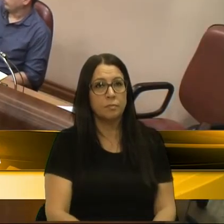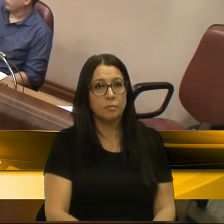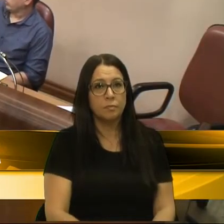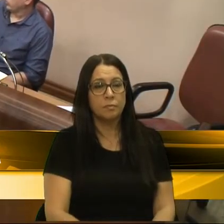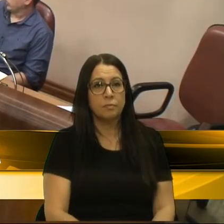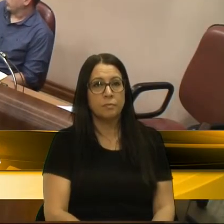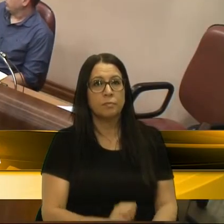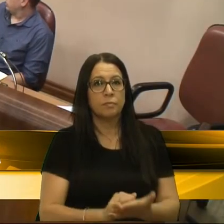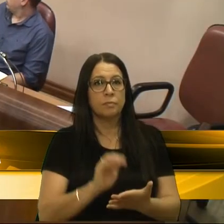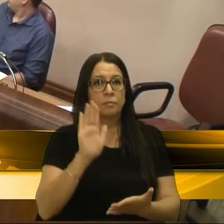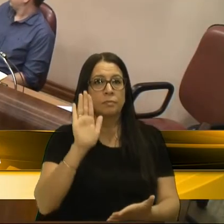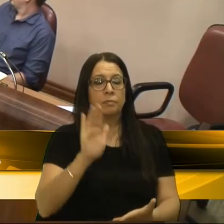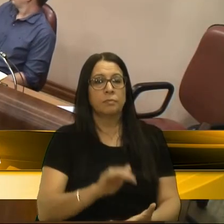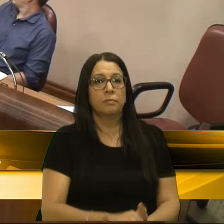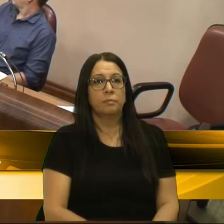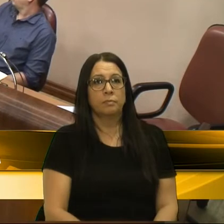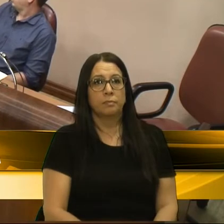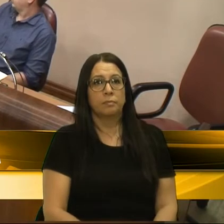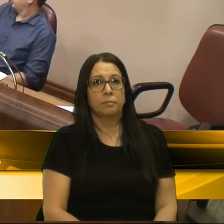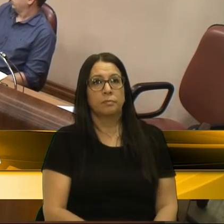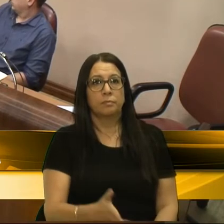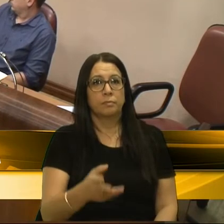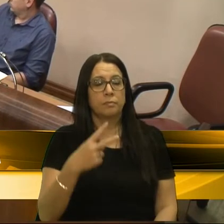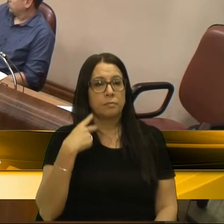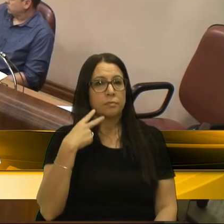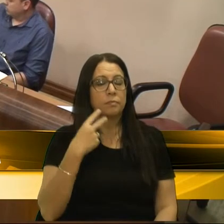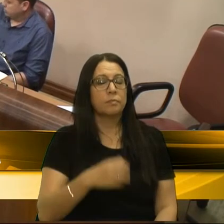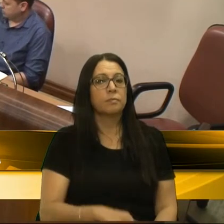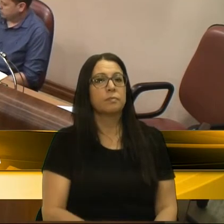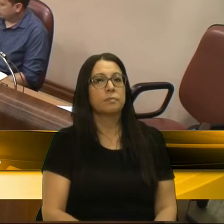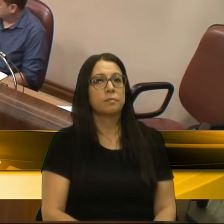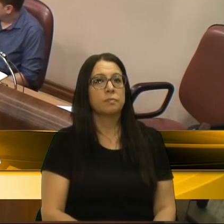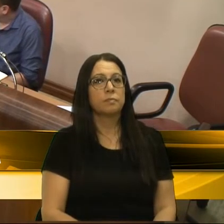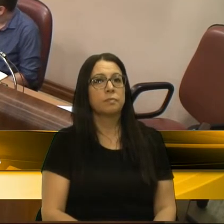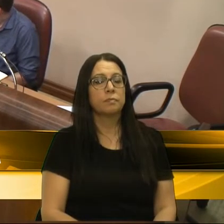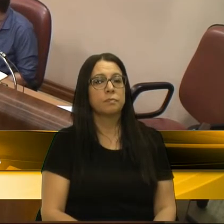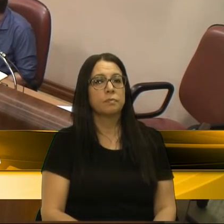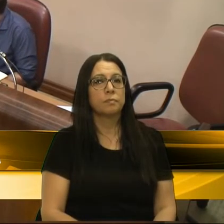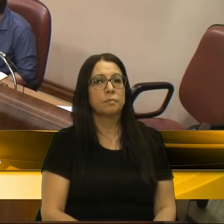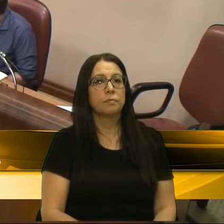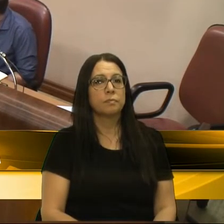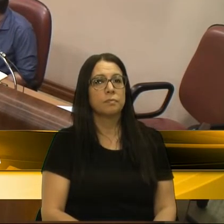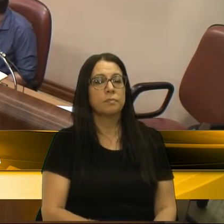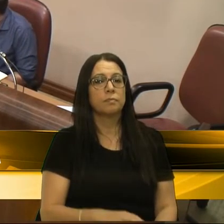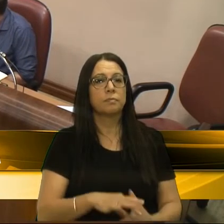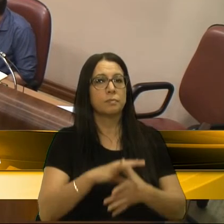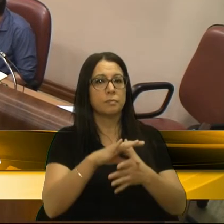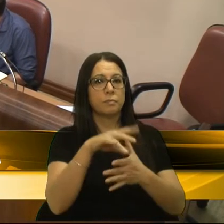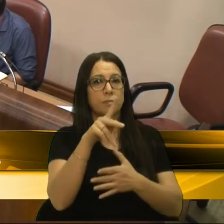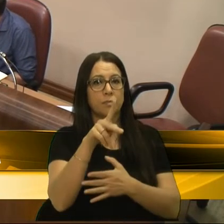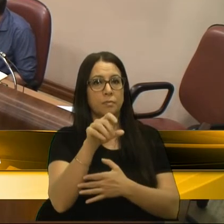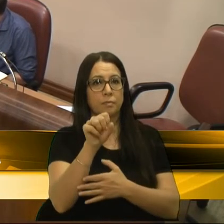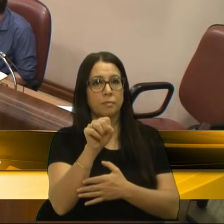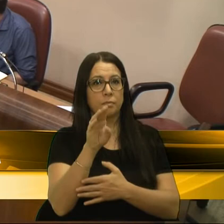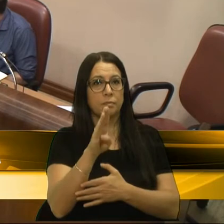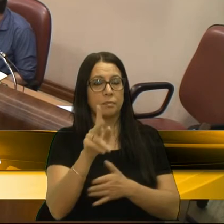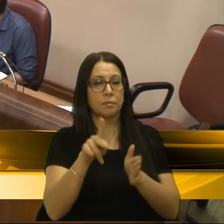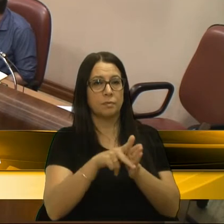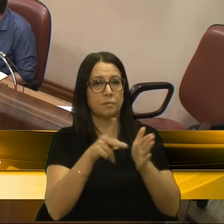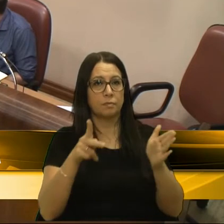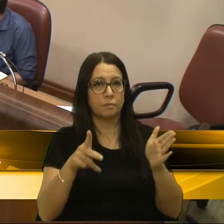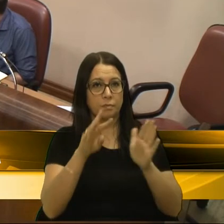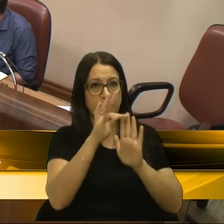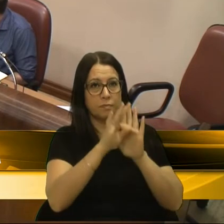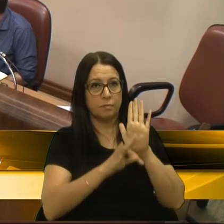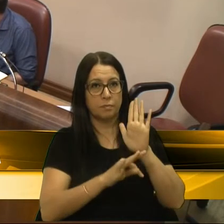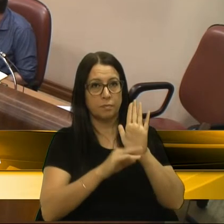Uma parte, vereador, antes de... Pois não, de imediato, vereador. Vereador Ed Carlos, como líder do PSB, hoje o Jornal Pioneiro traz uma matéria